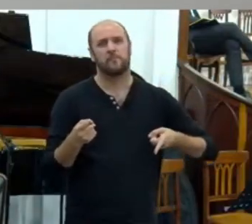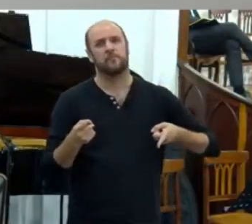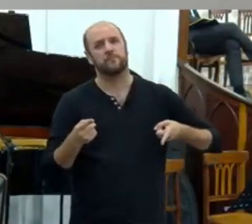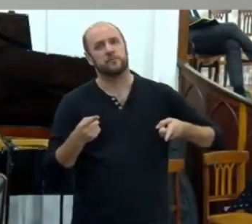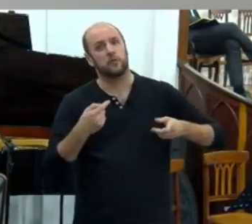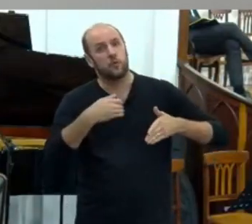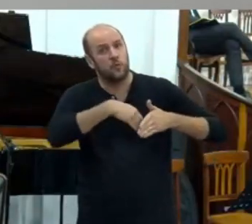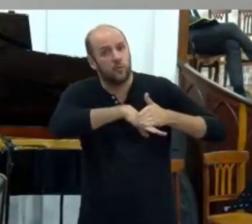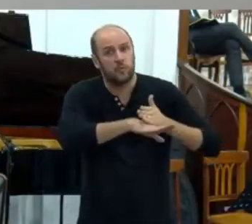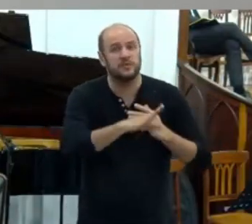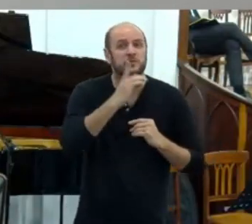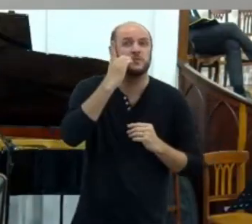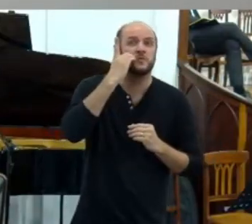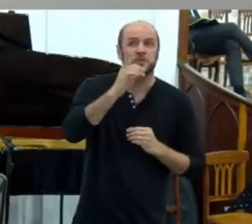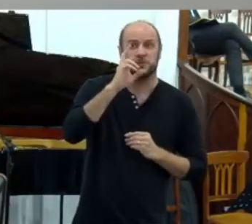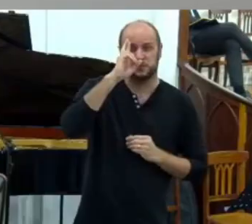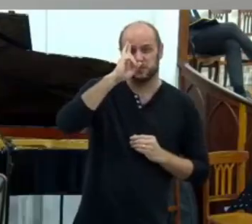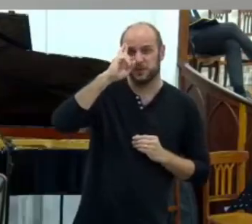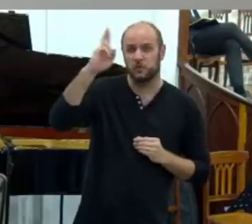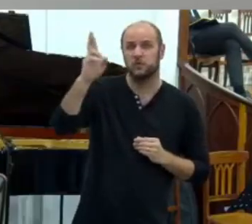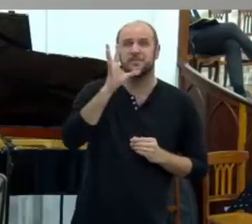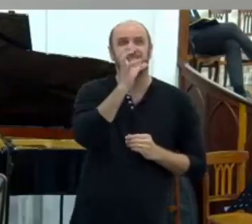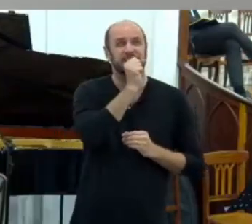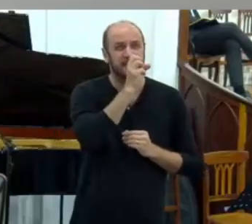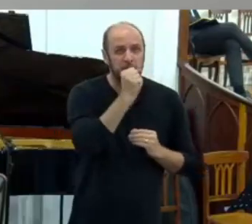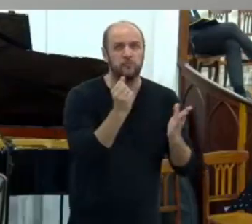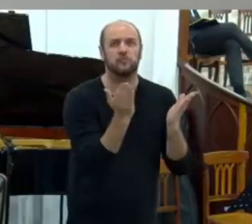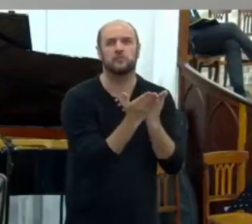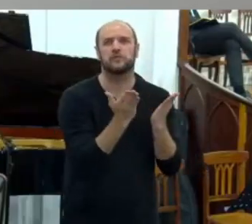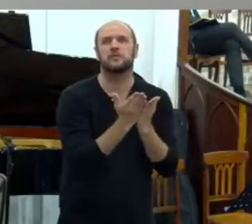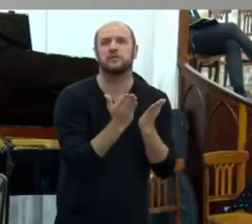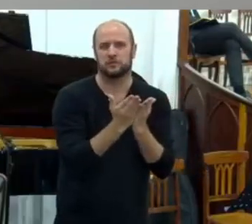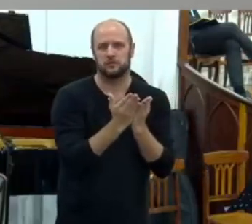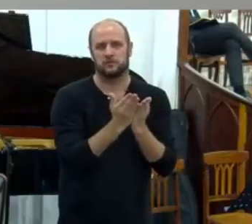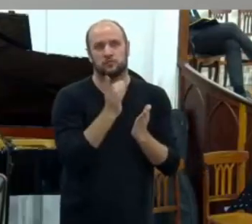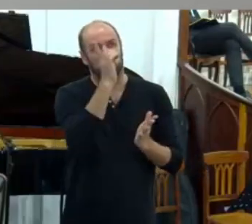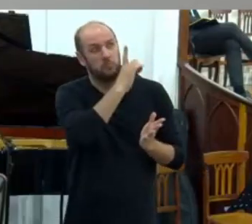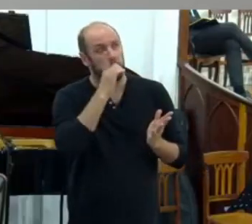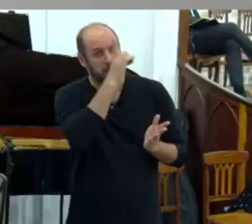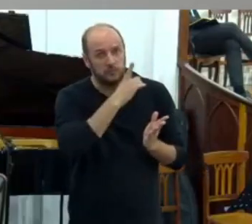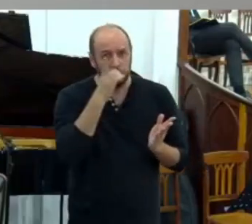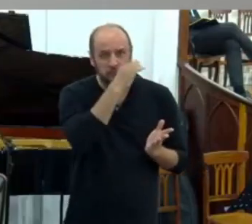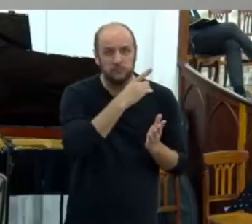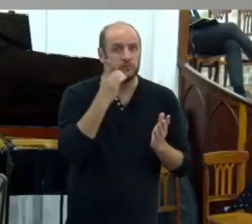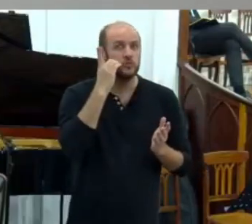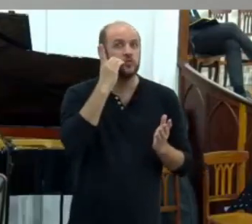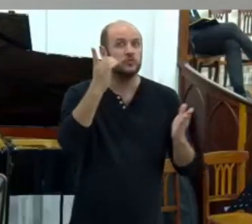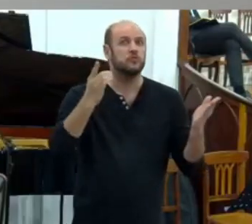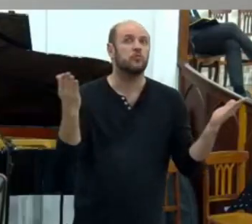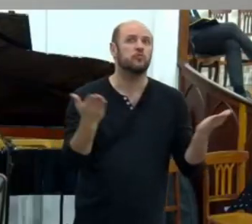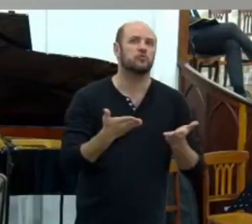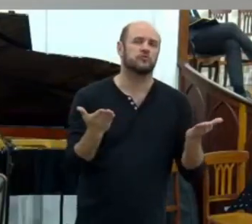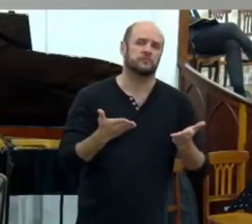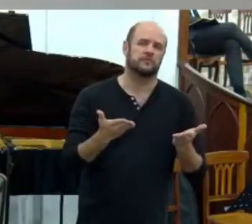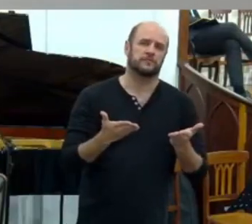se guardar o dia do Senhor ou o sábado cristão, a saber, o domingo, nos dias